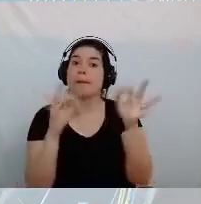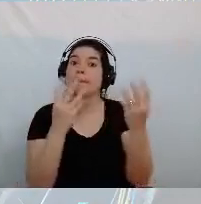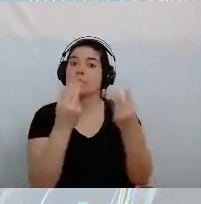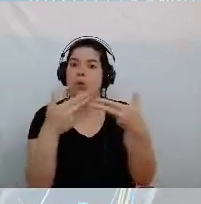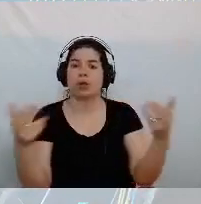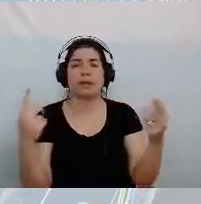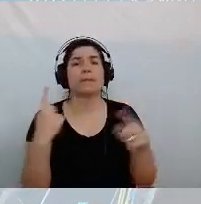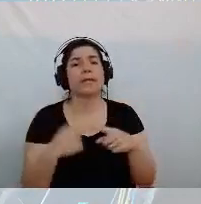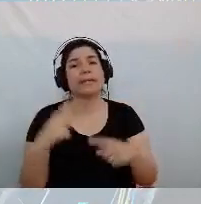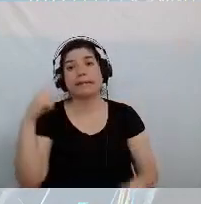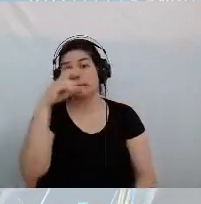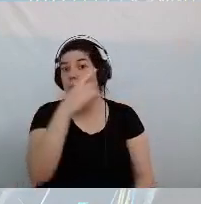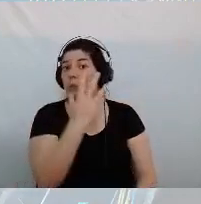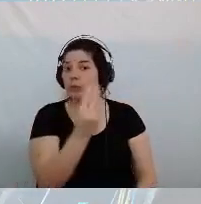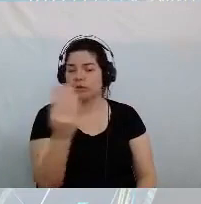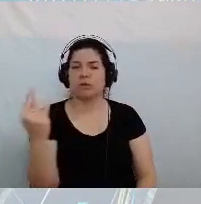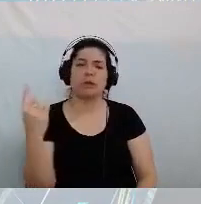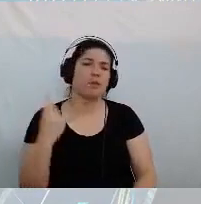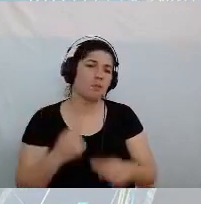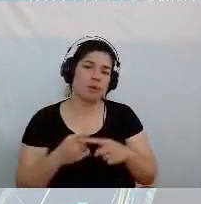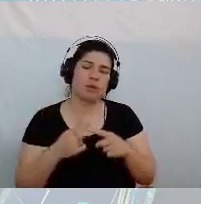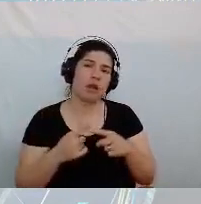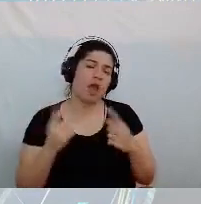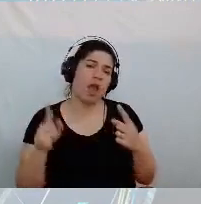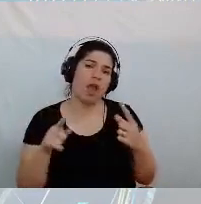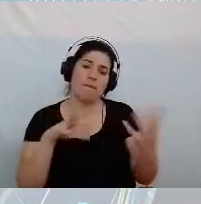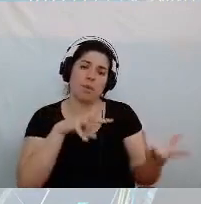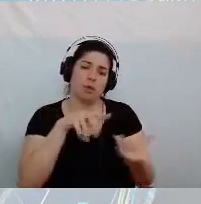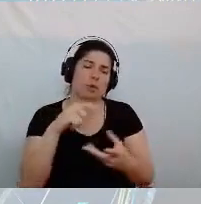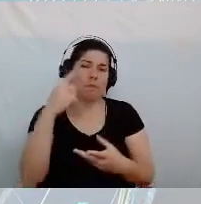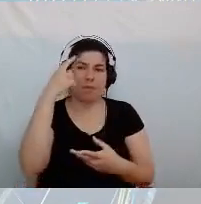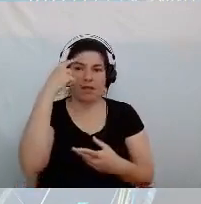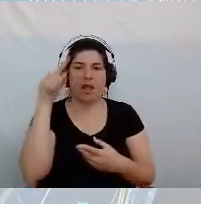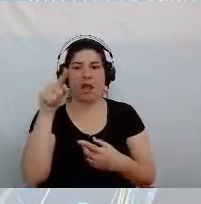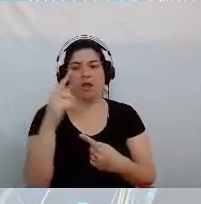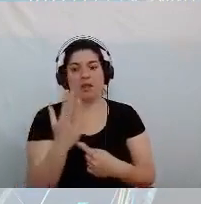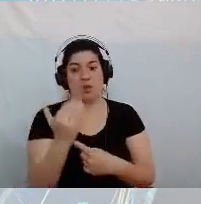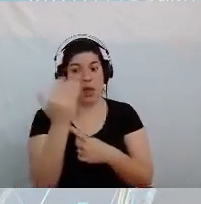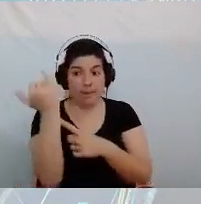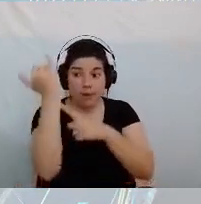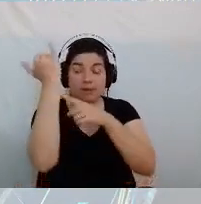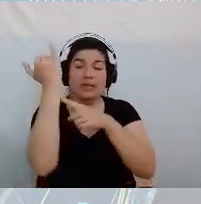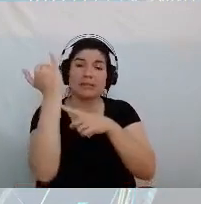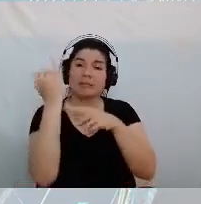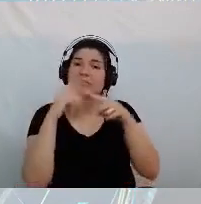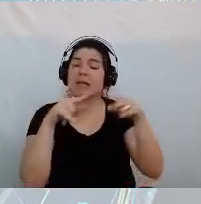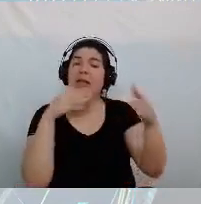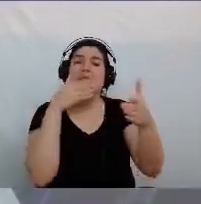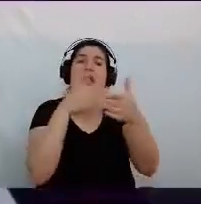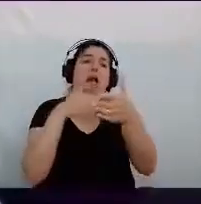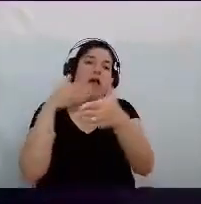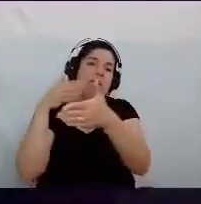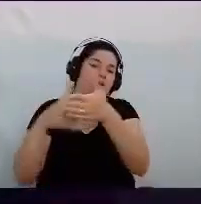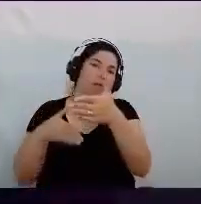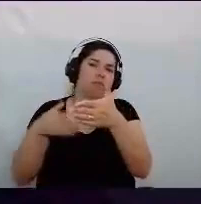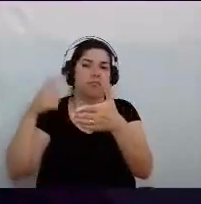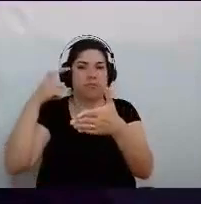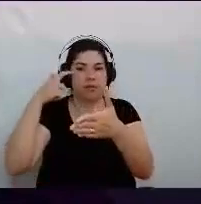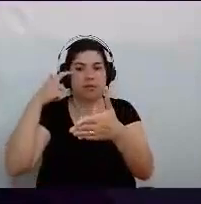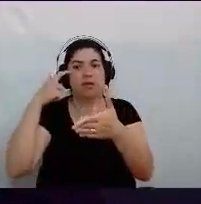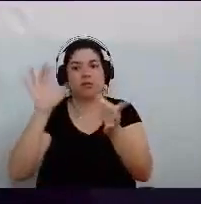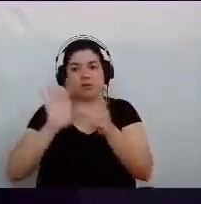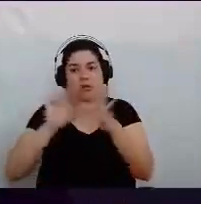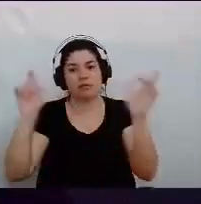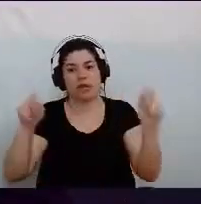fato nós não podemos mais admitir um mundo onde tecnologia a importância que tem seja mais restrição do que Enabler depende da